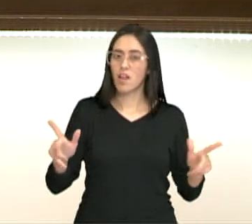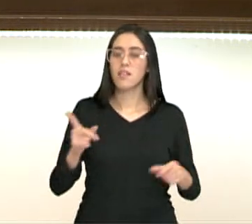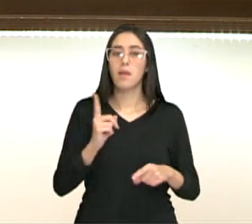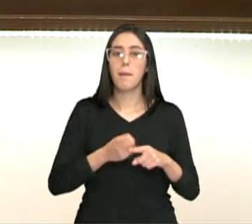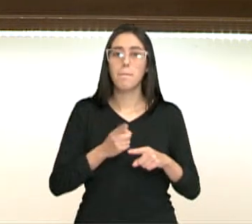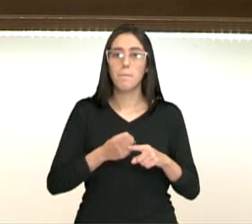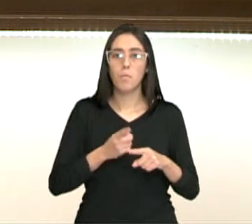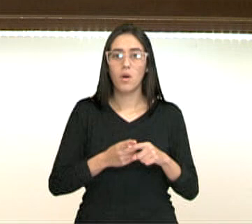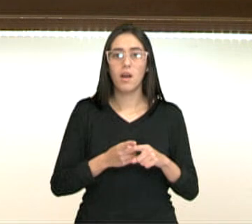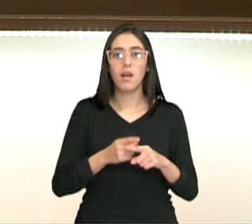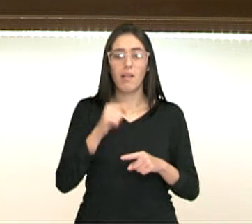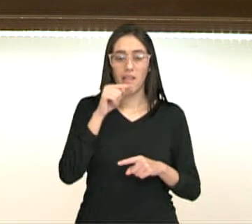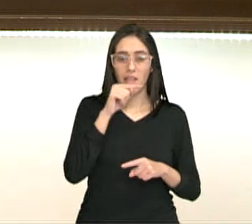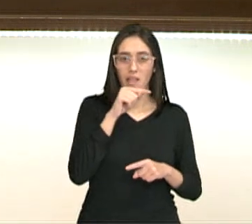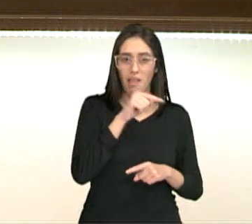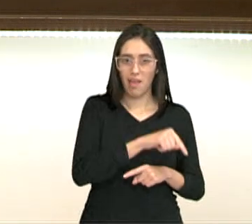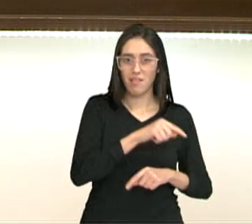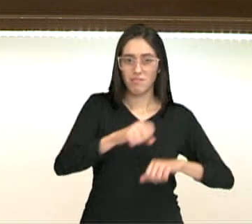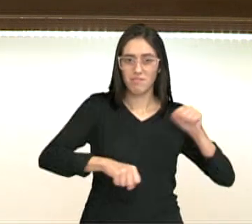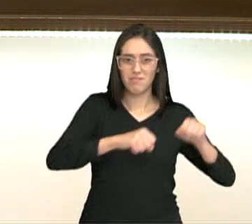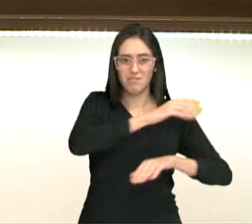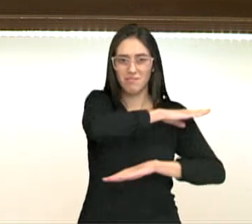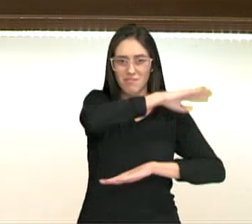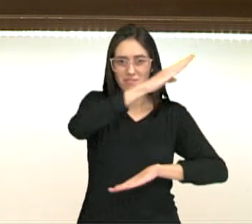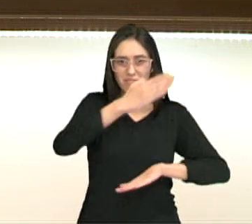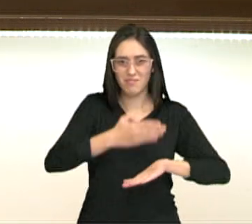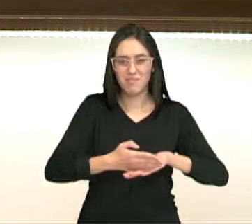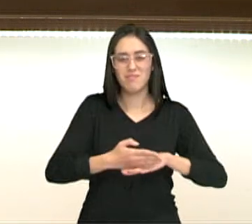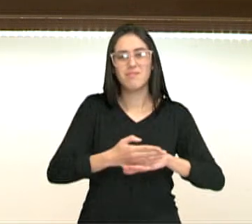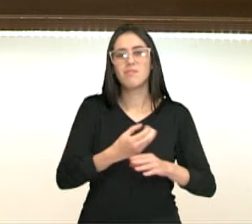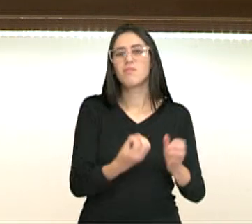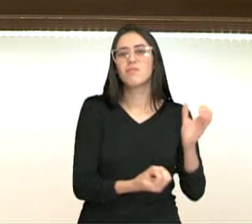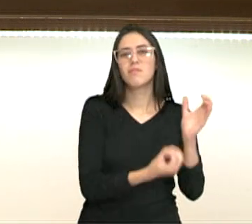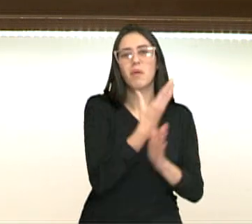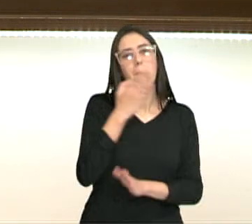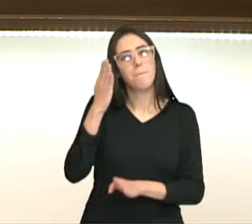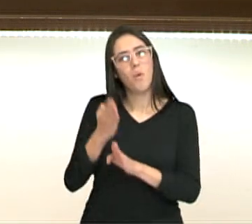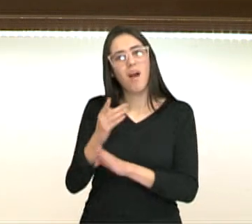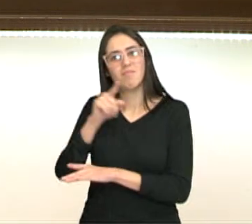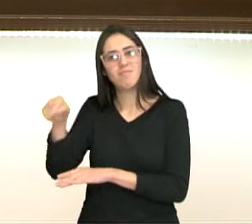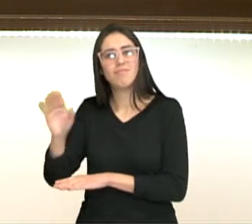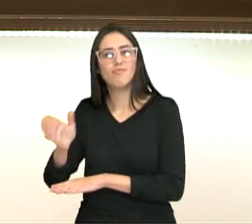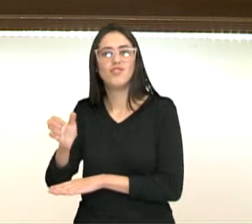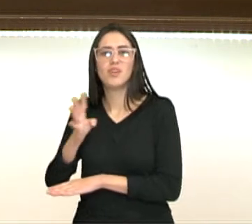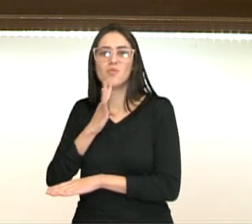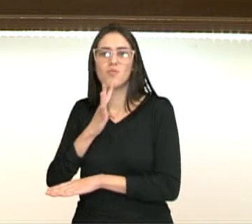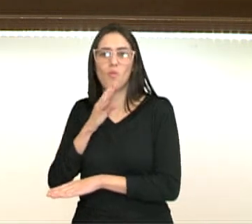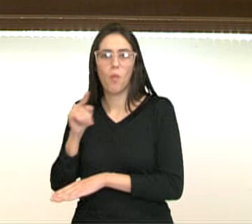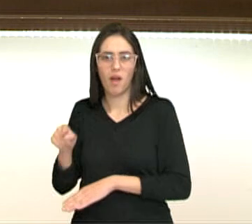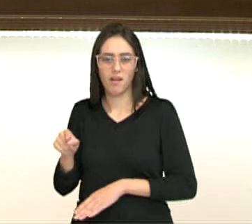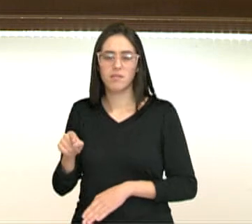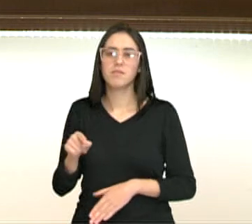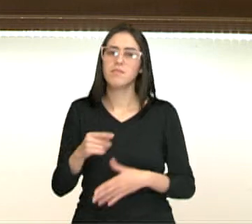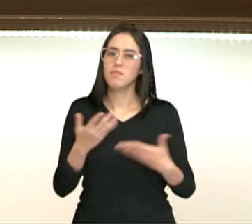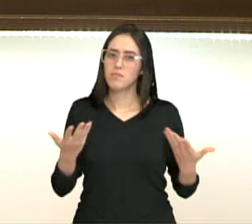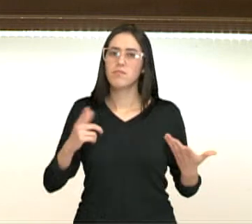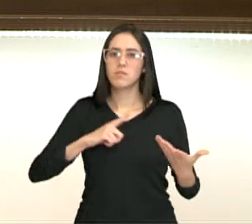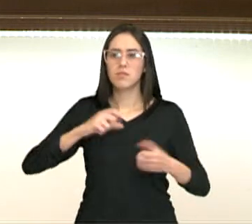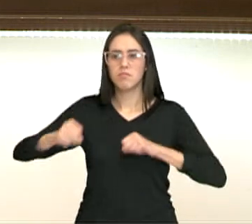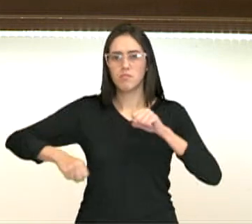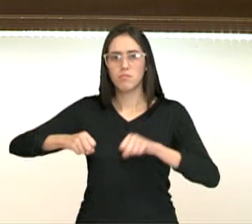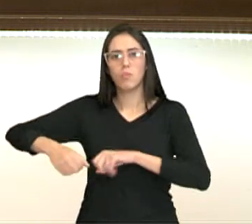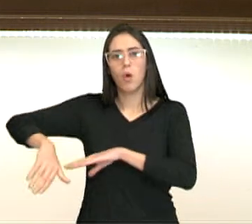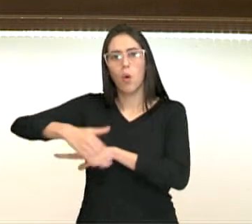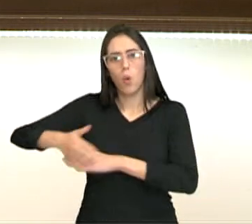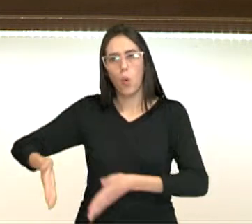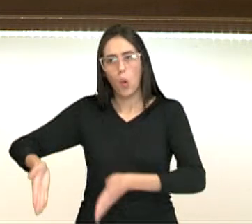uma derivou da outra. Então, primeiro existia já o ciclismo de estrada e com a derivação do ciclismo de estrada é